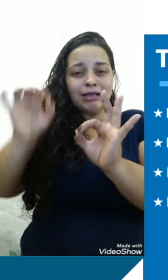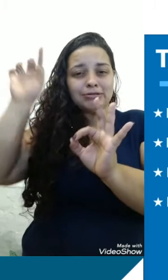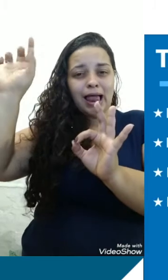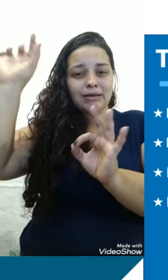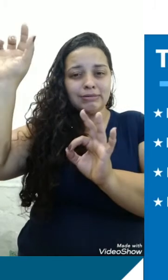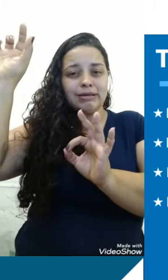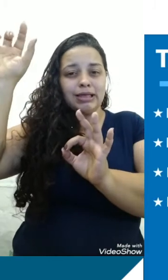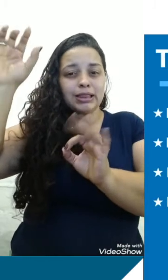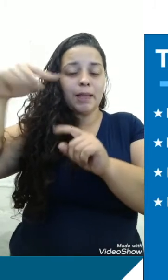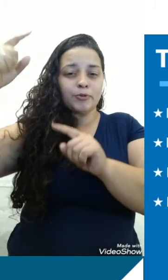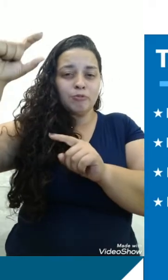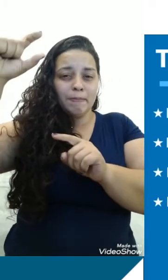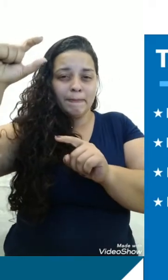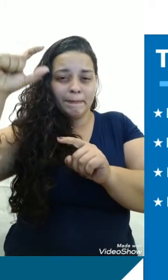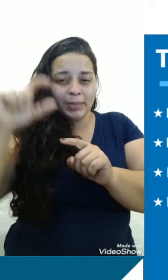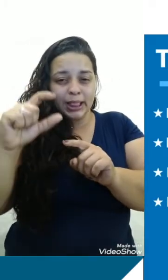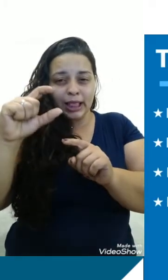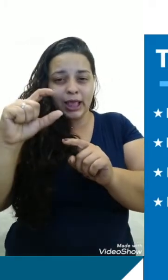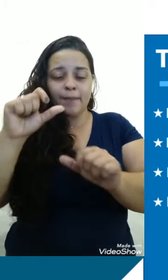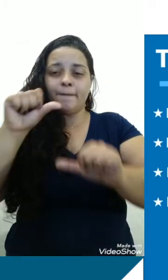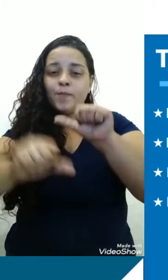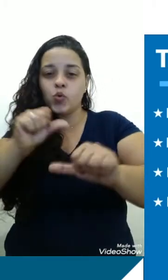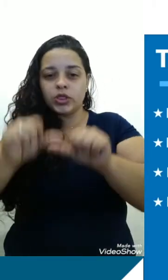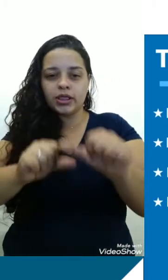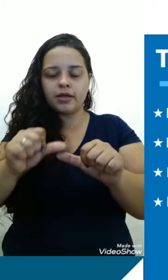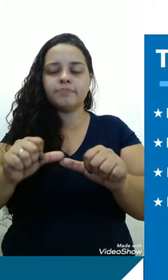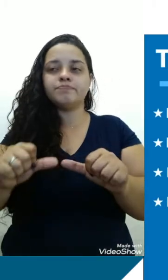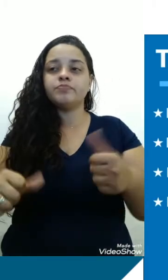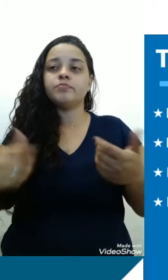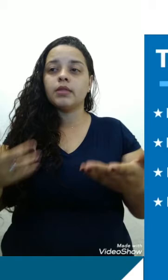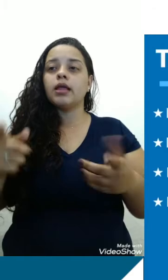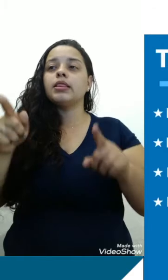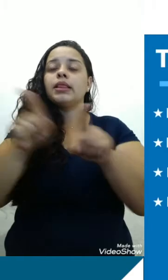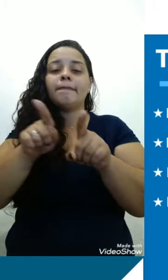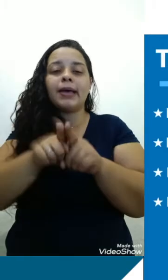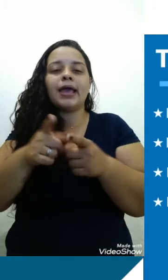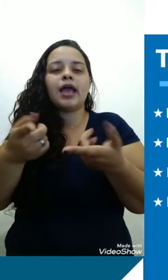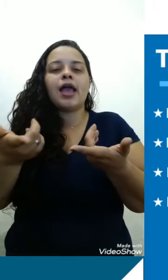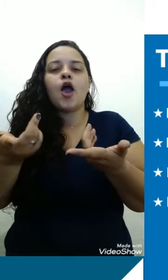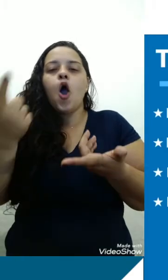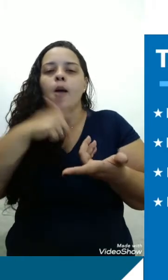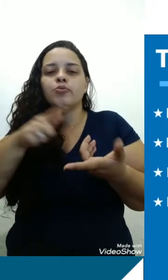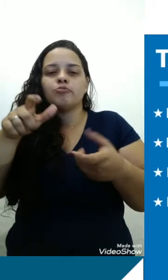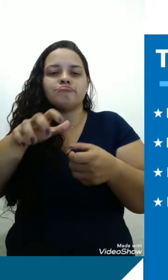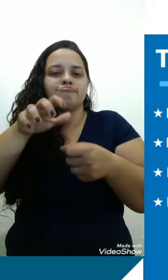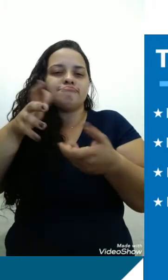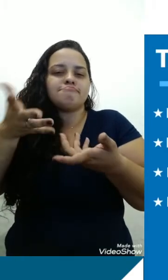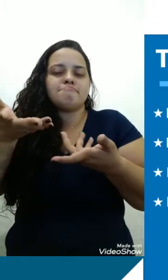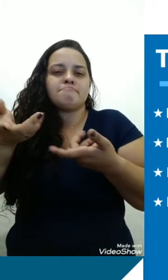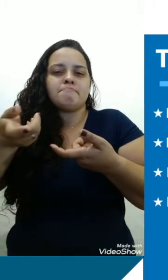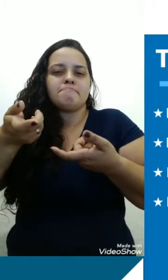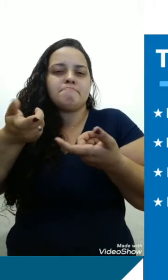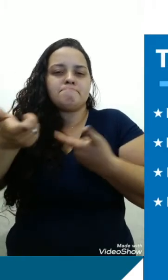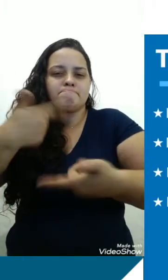né? A região de Minas ela vai ser também responsável por uma integração dos mercados coloniais, como a